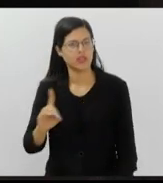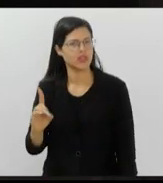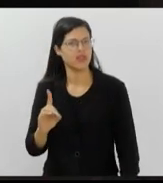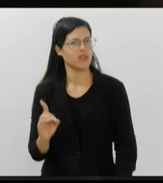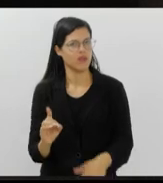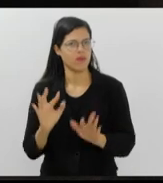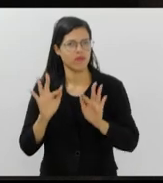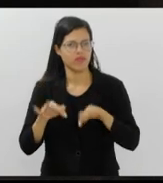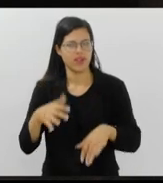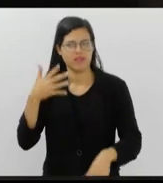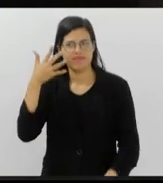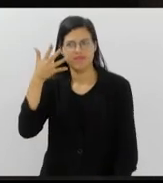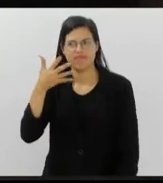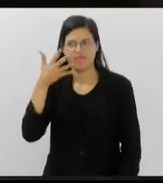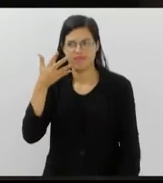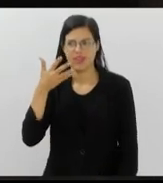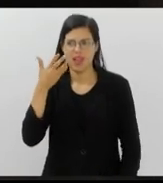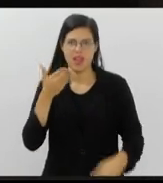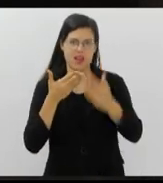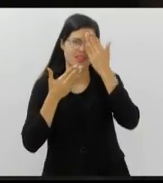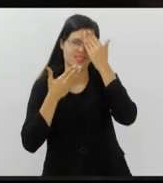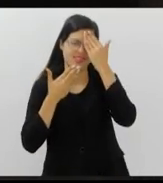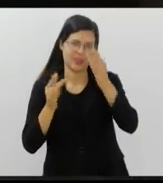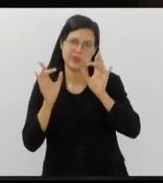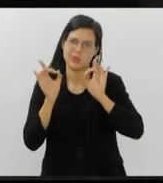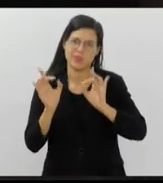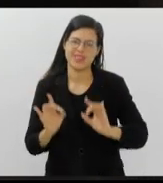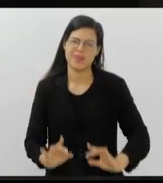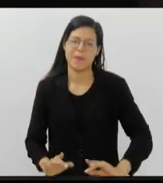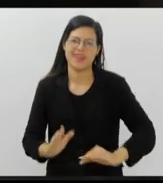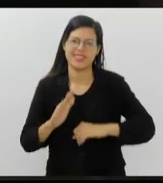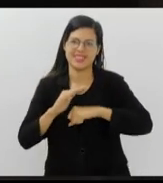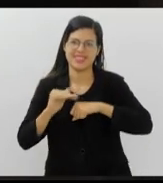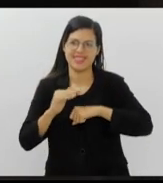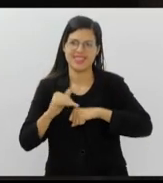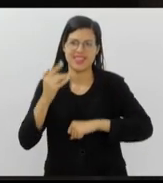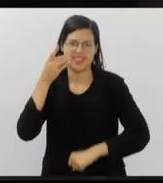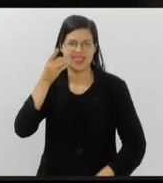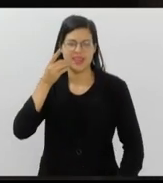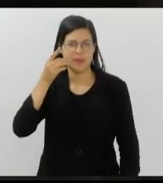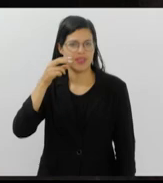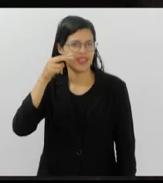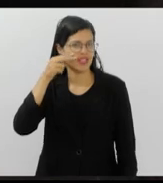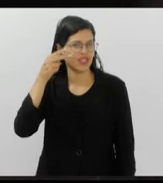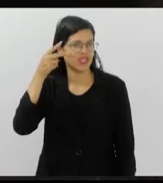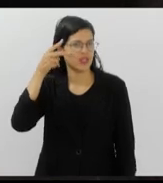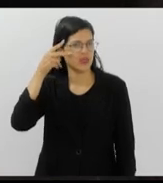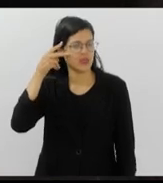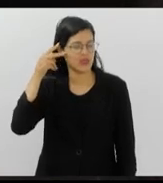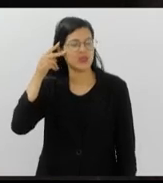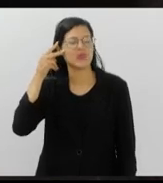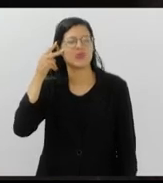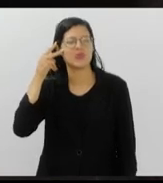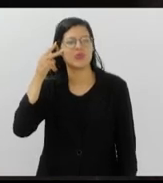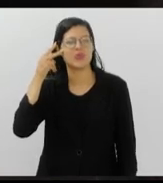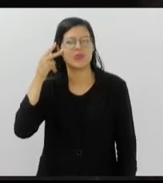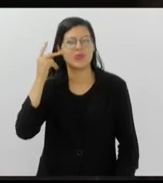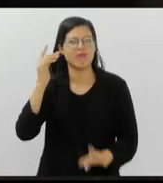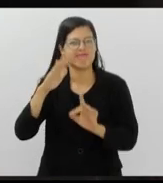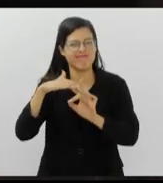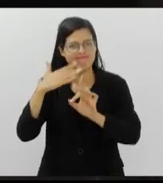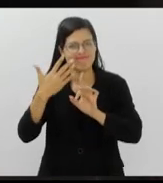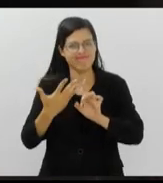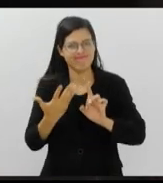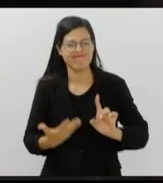e agradeço especialmente a querida deputada Tia Ju pela imensa honra de